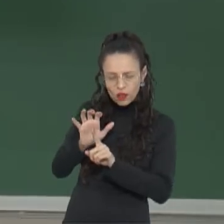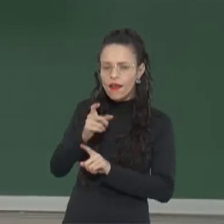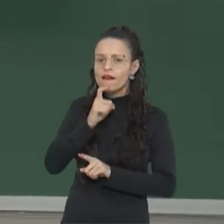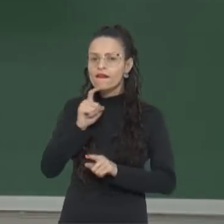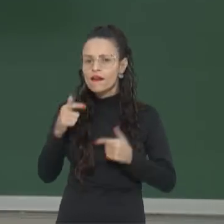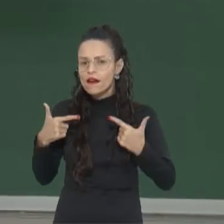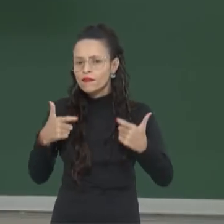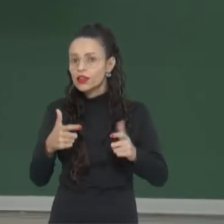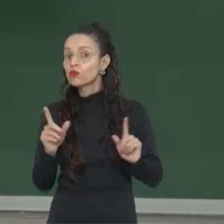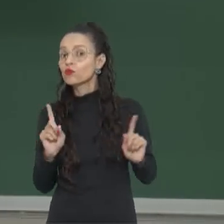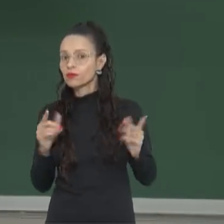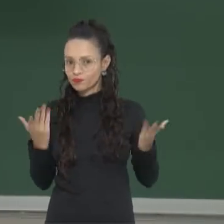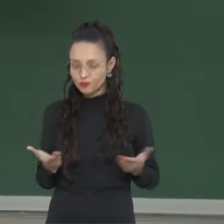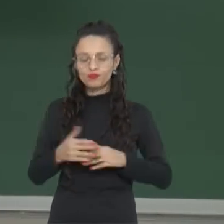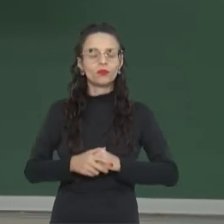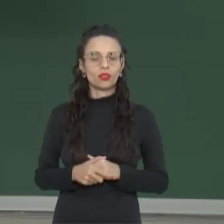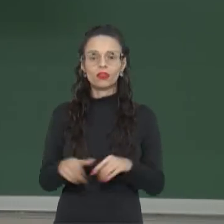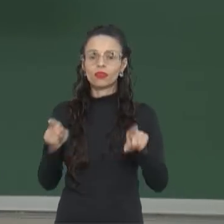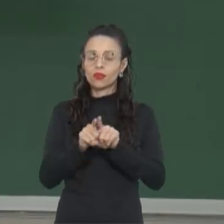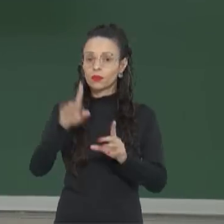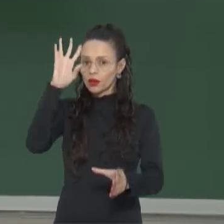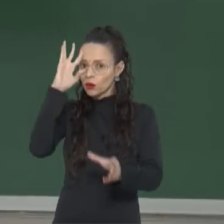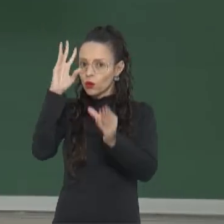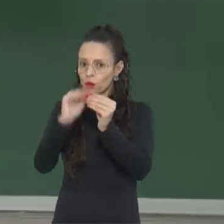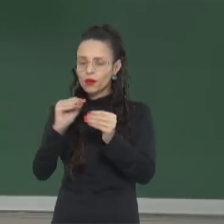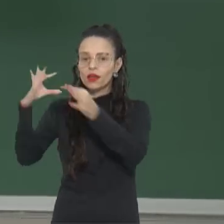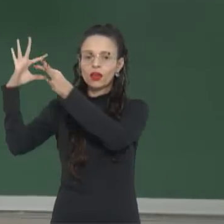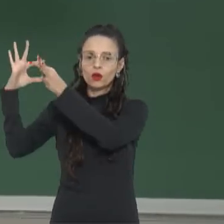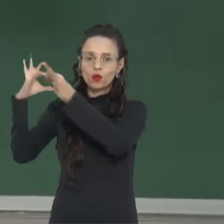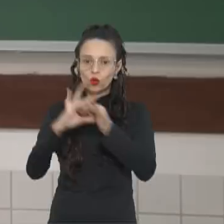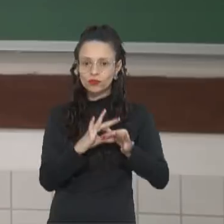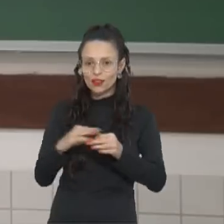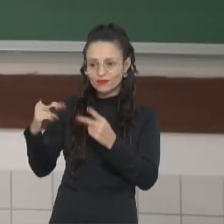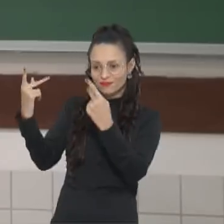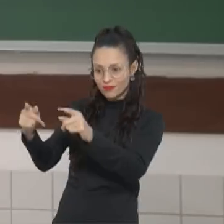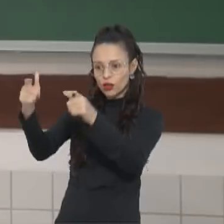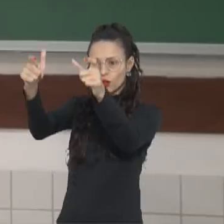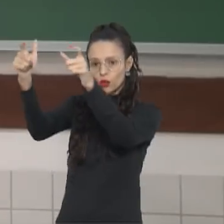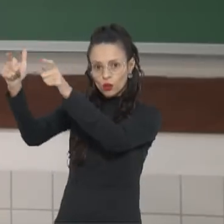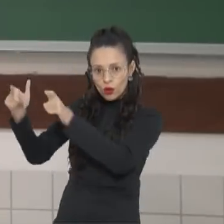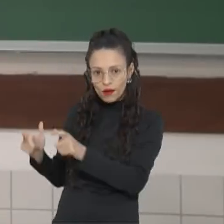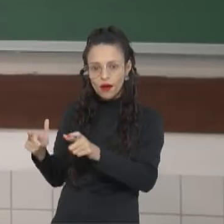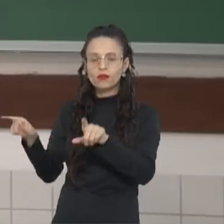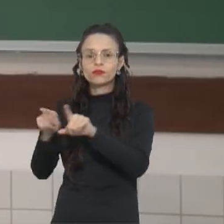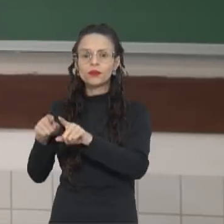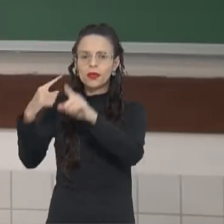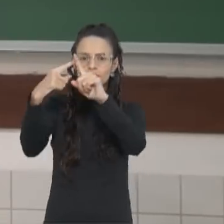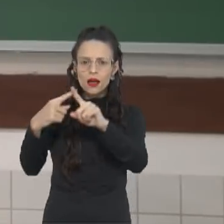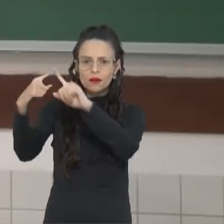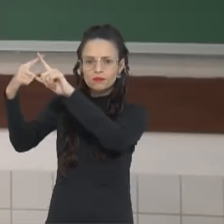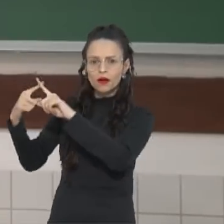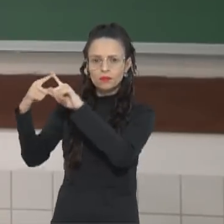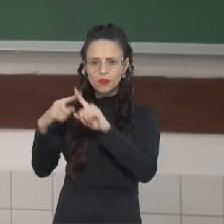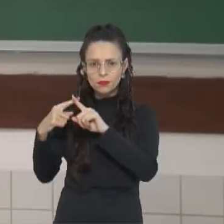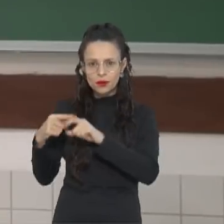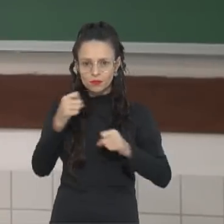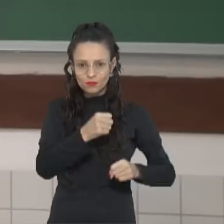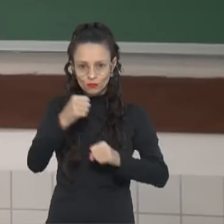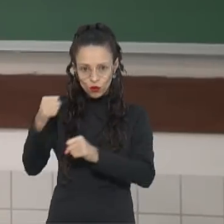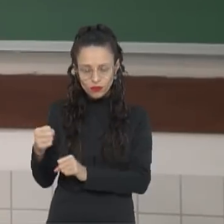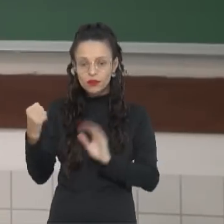africanos. Ainda vamos compreender o contexto local e as disputas de poder local que